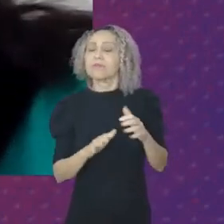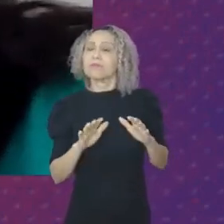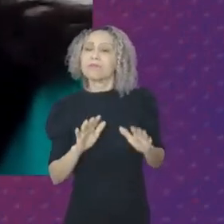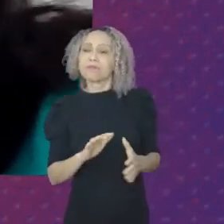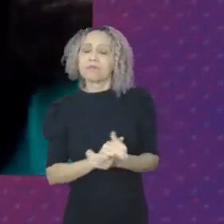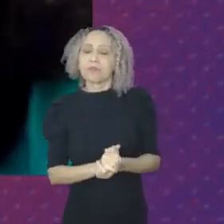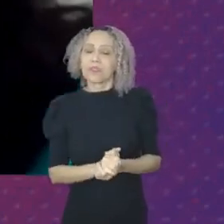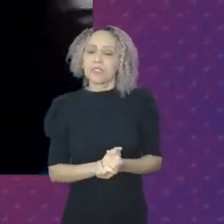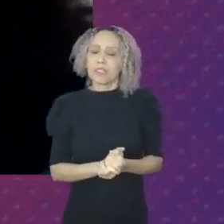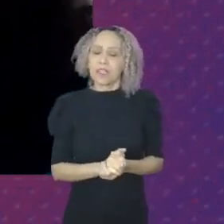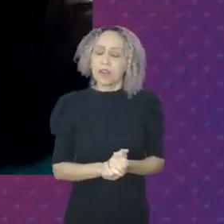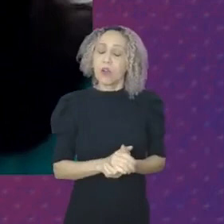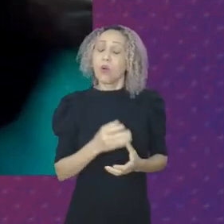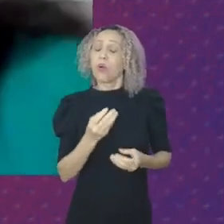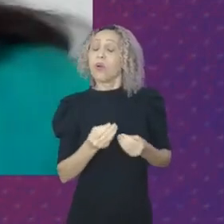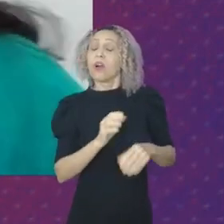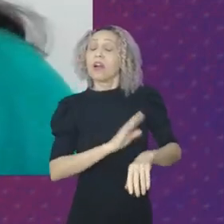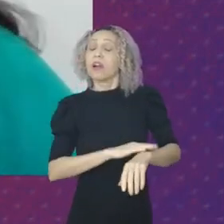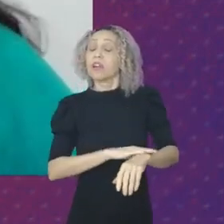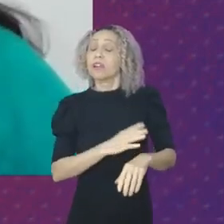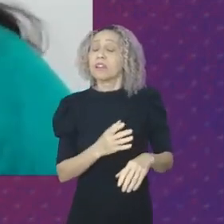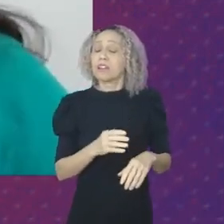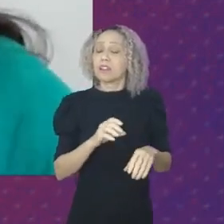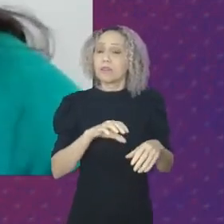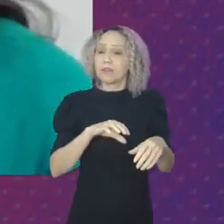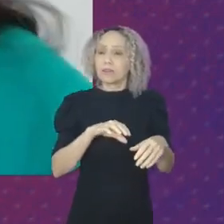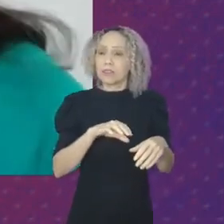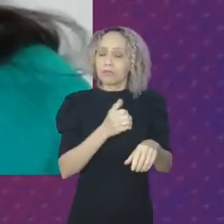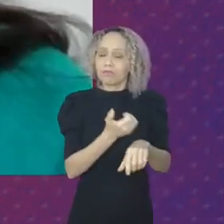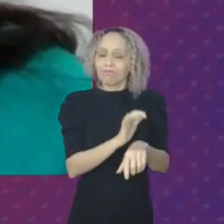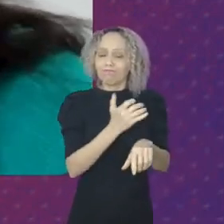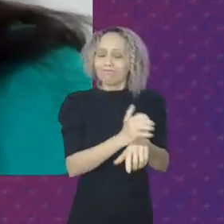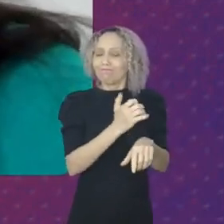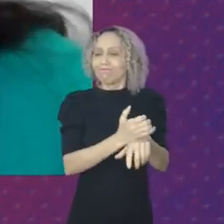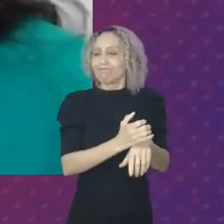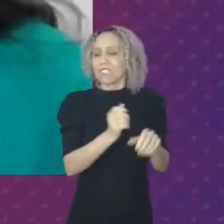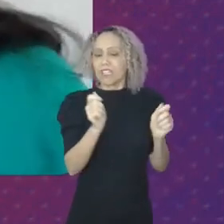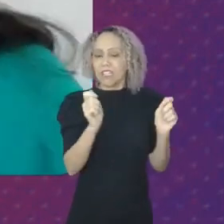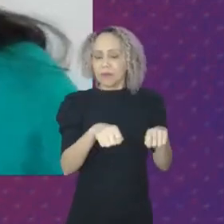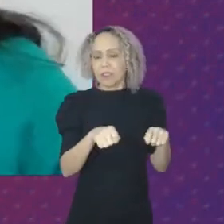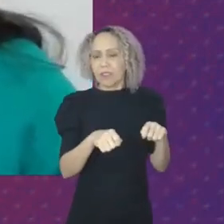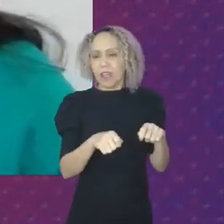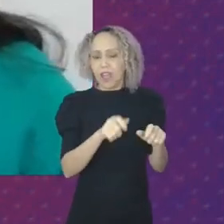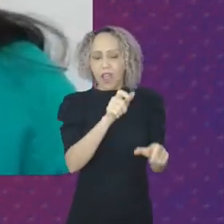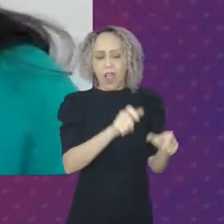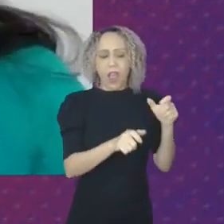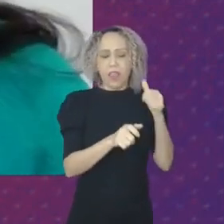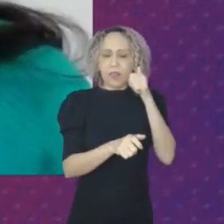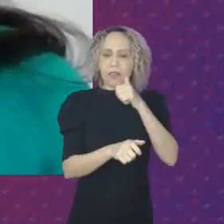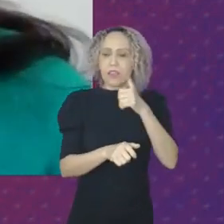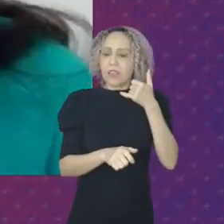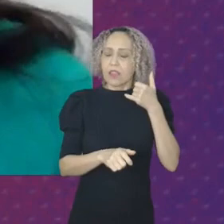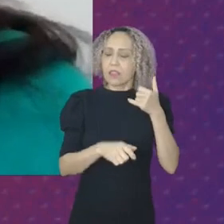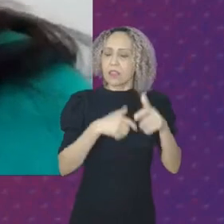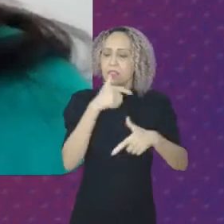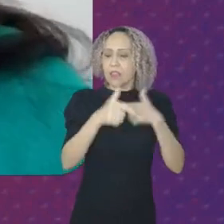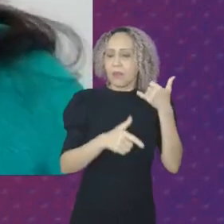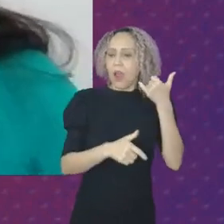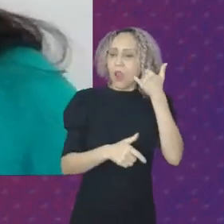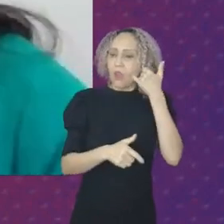elas estão na central realizando o atendimento. Então, como o serviço não pode parar e não pode ter uma queda